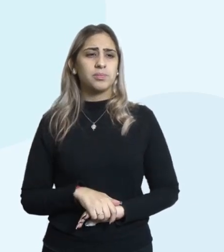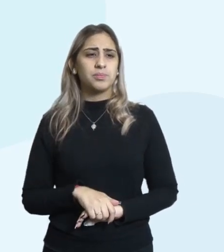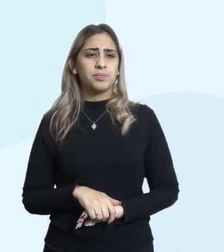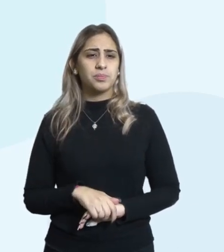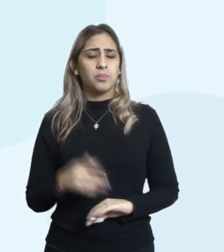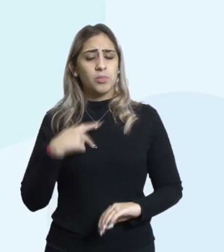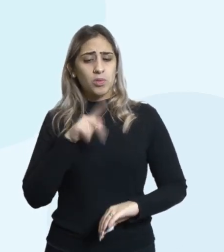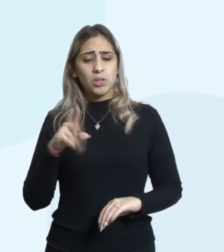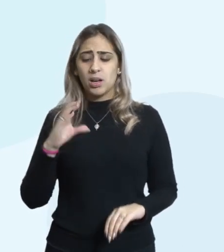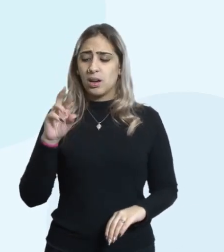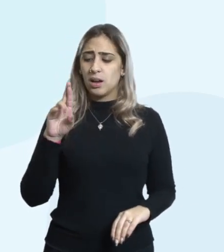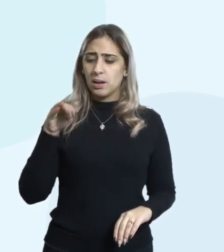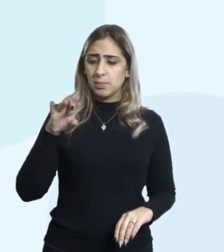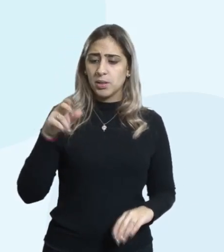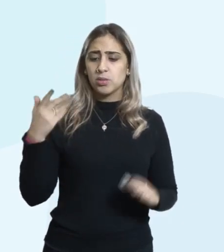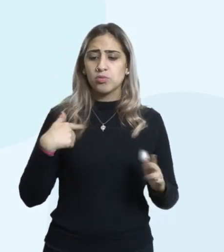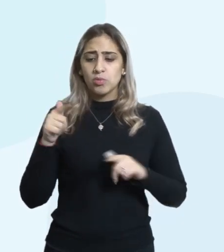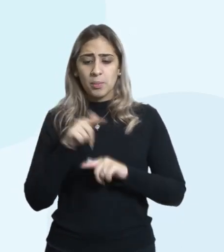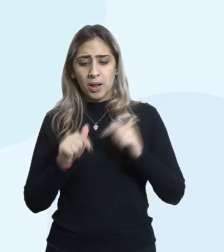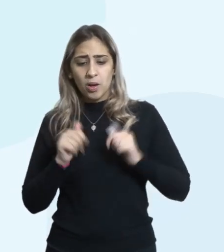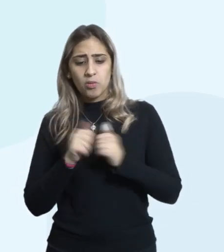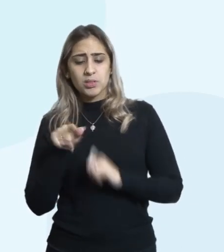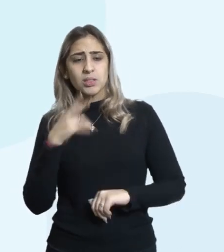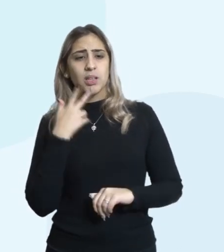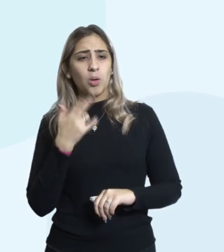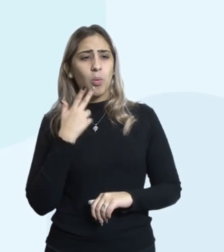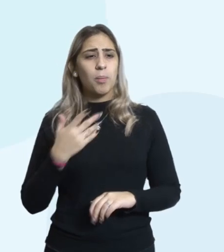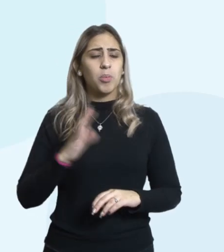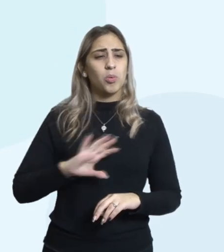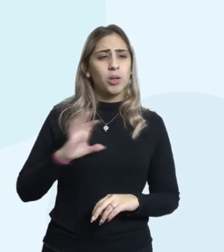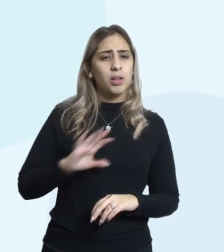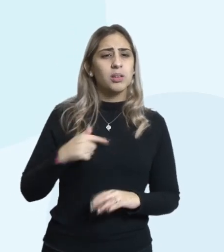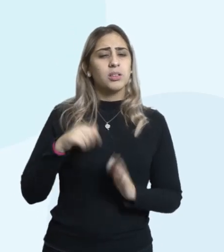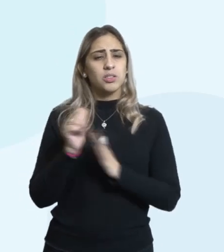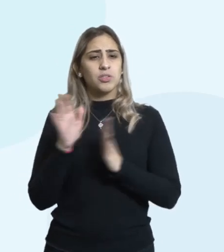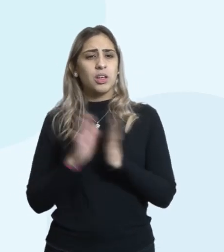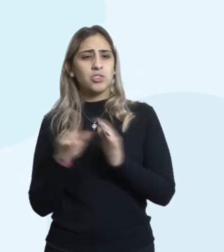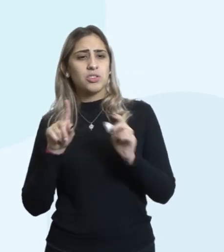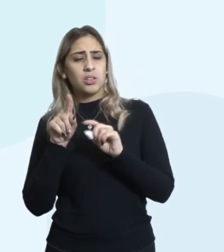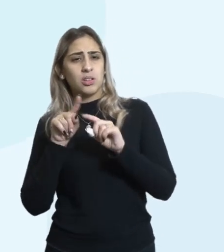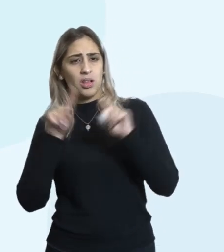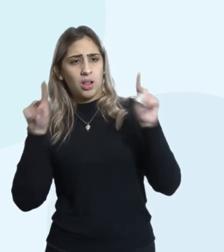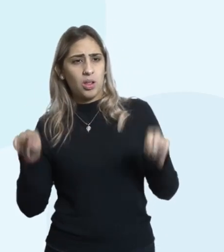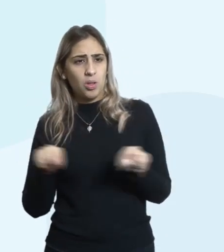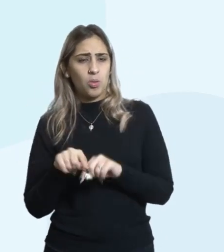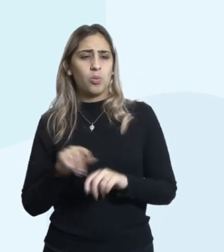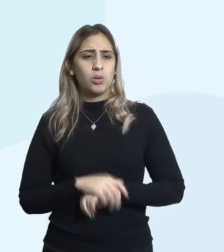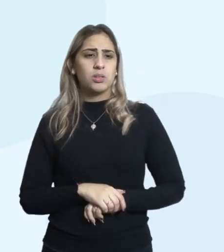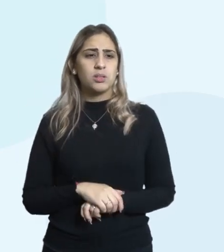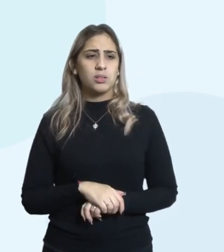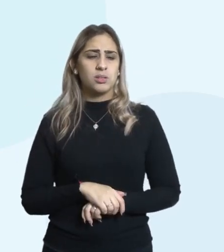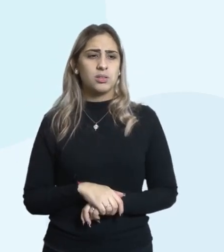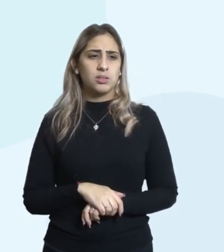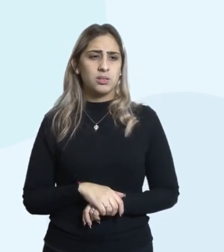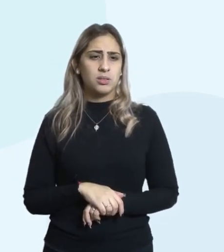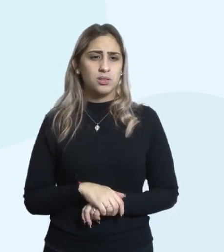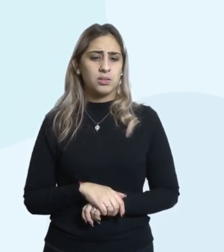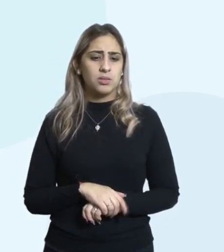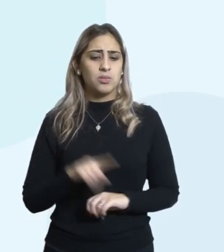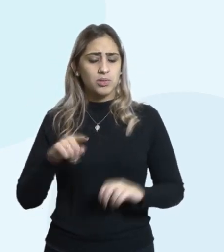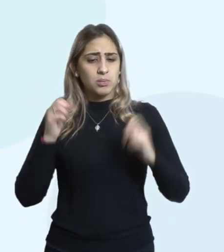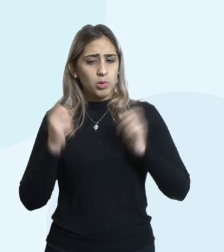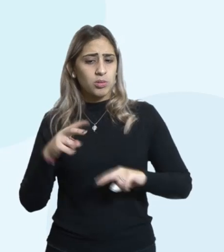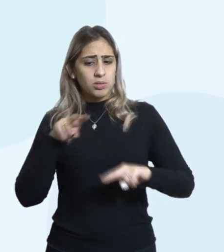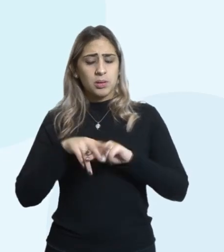eu vou trabalhar com vocês em língua portuguesa, a parte da atividade vai ser na lousa. Marcos, você pode sentar